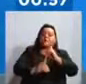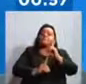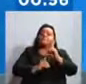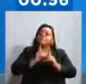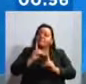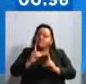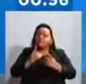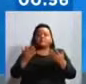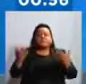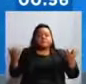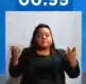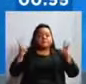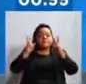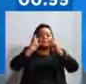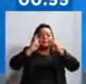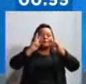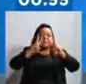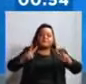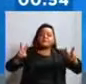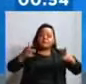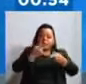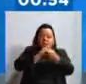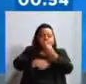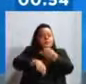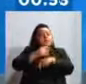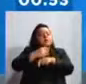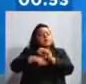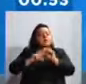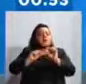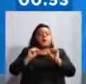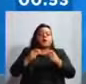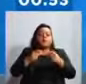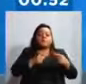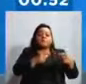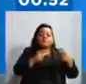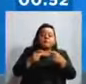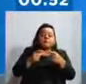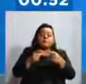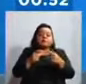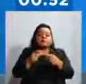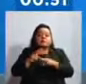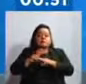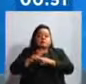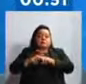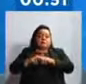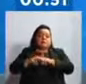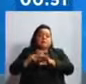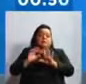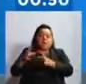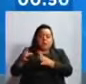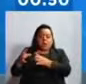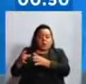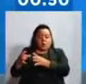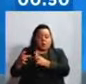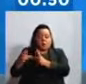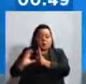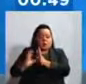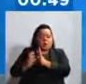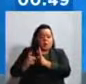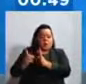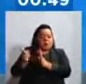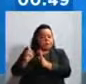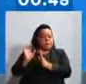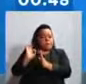nós vamos com uma nova visão administrativa, aonde não estamos presos a grupo político nenhum. Não temos